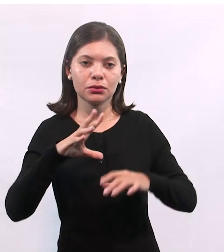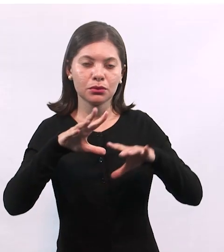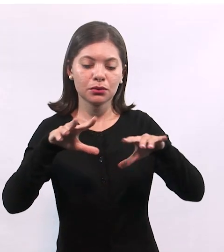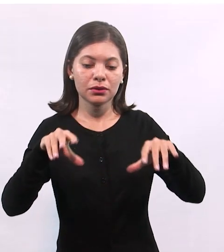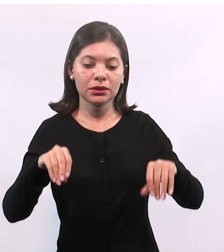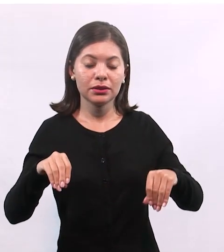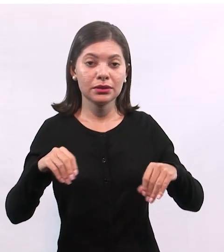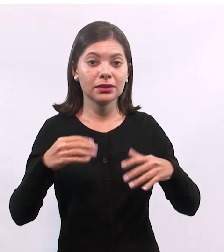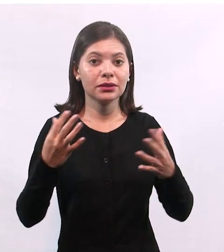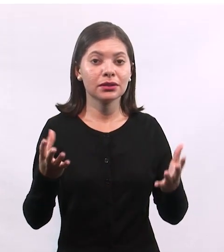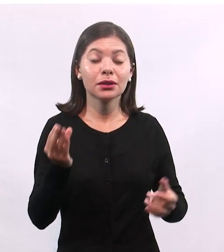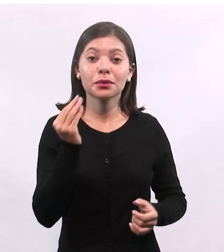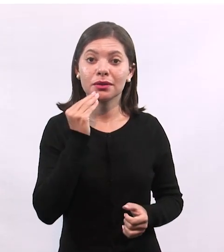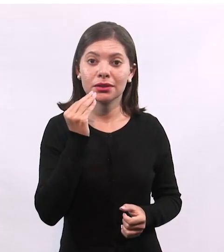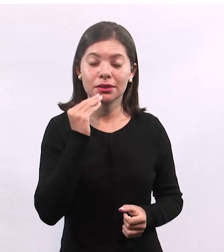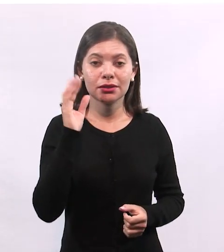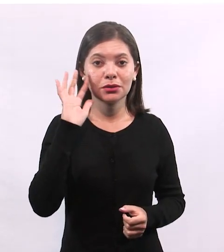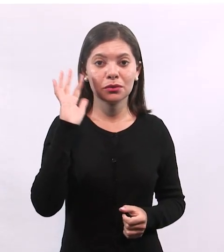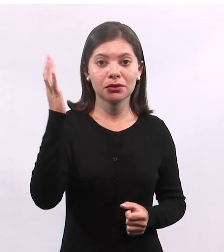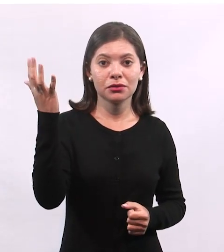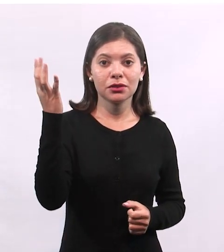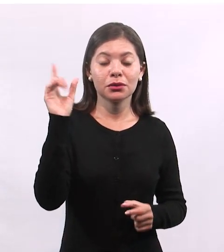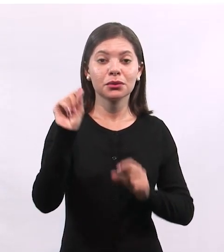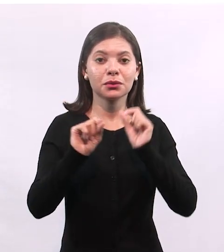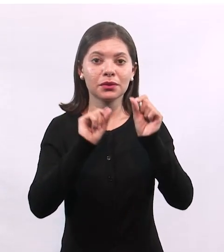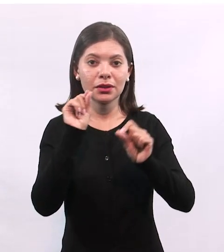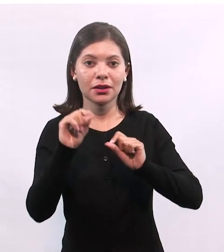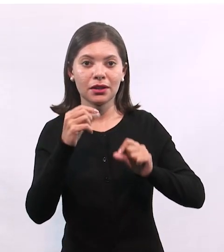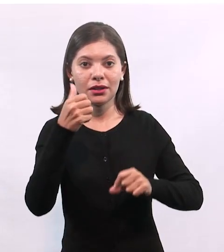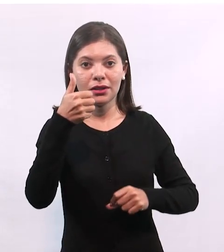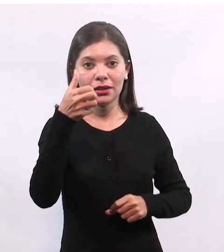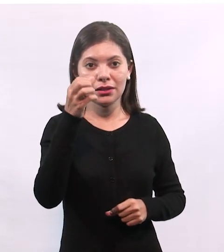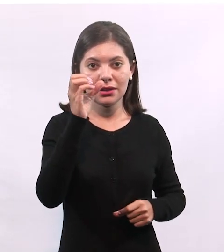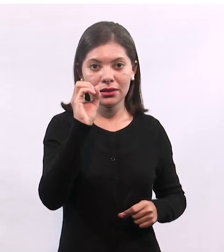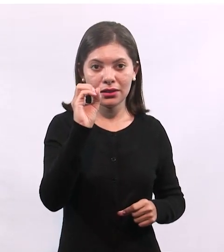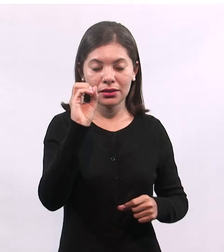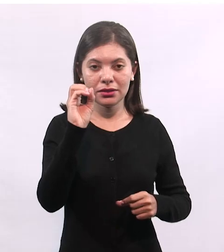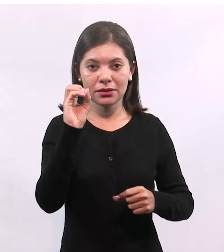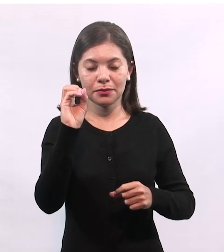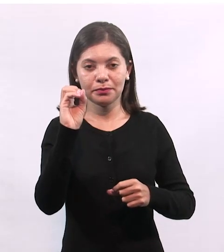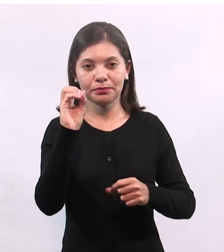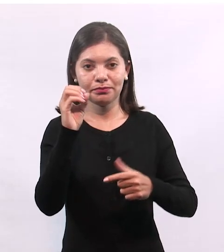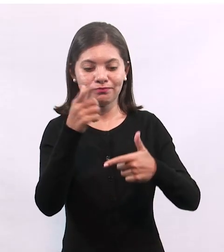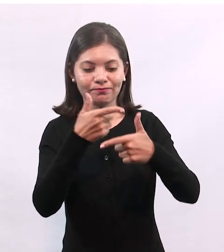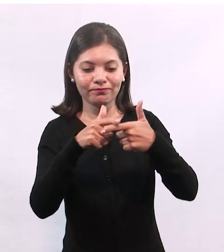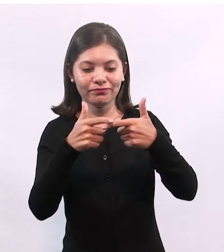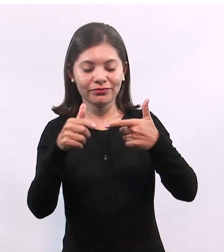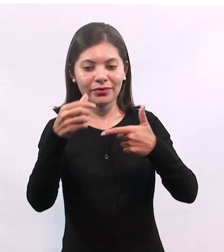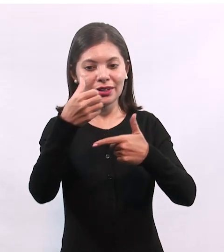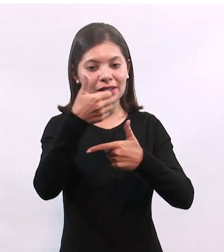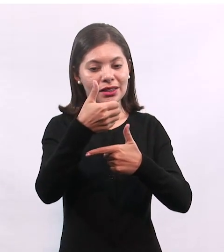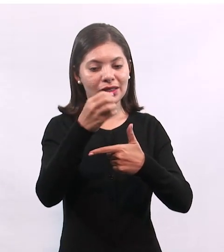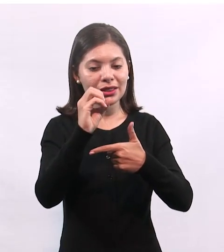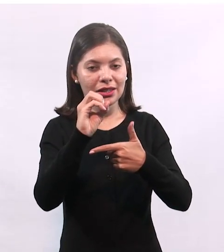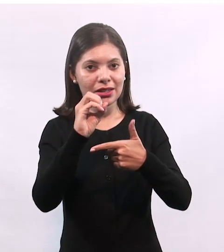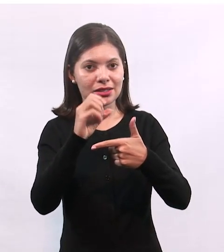a probabilidade disso acontecer vai ser de 10 em 25